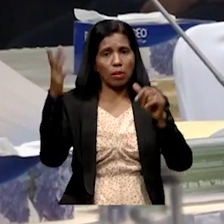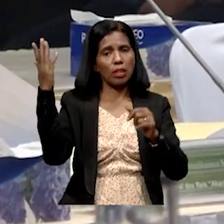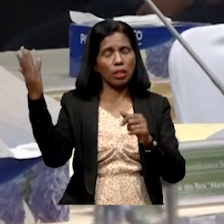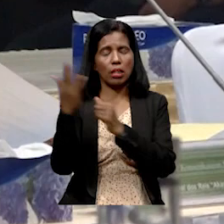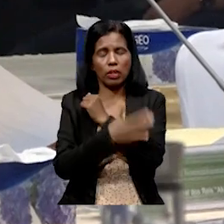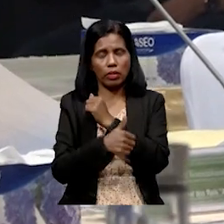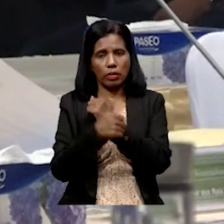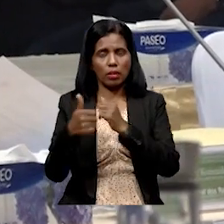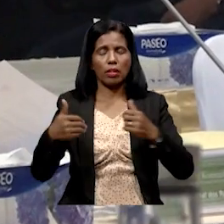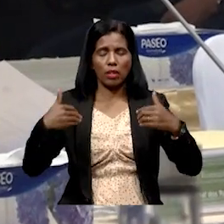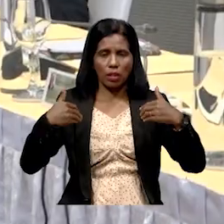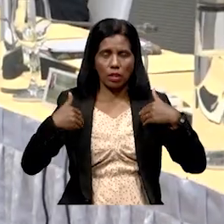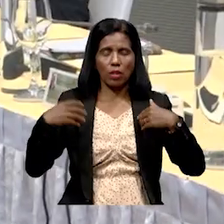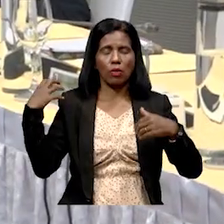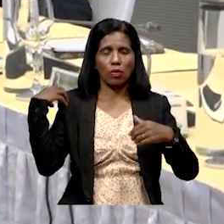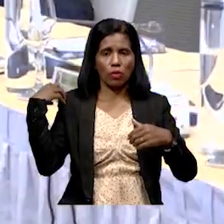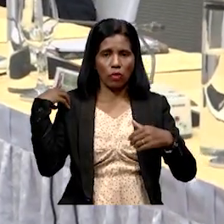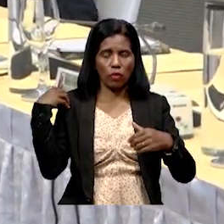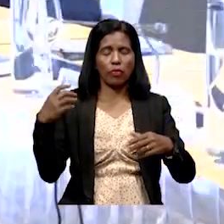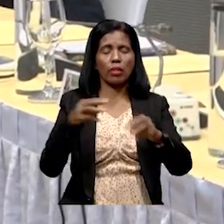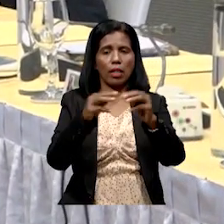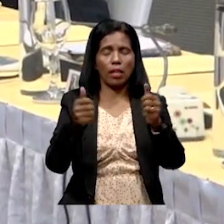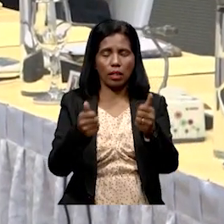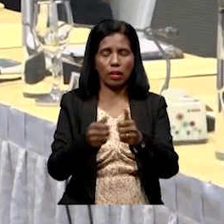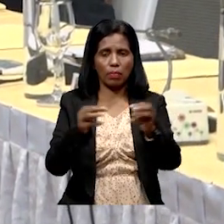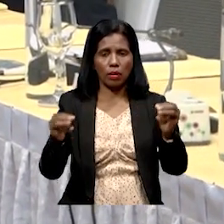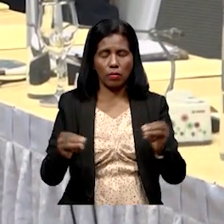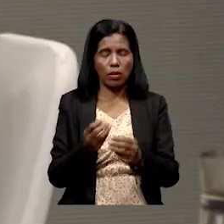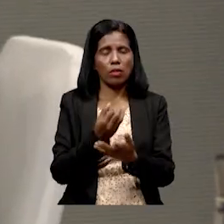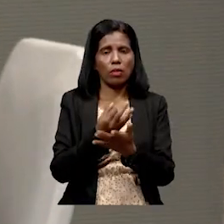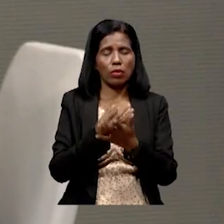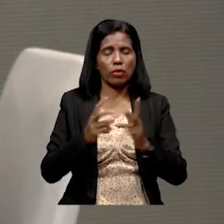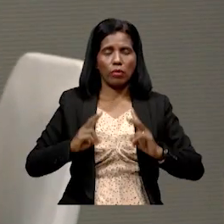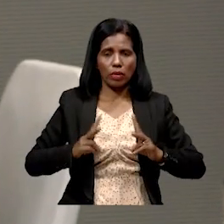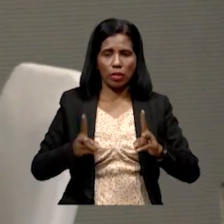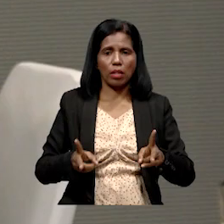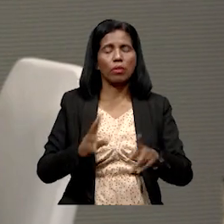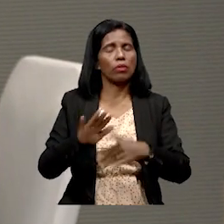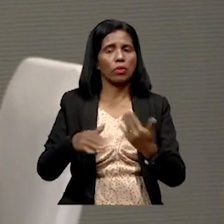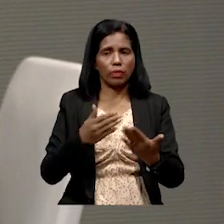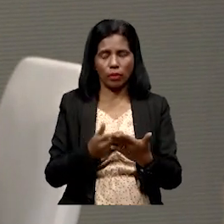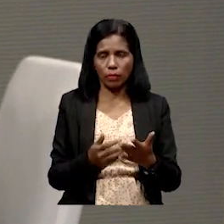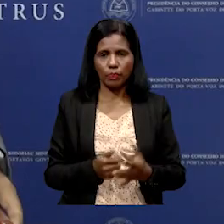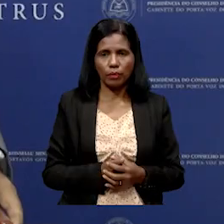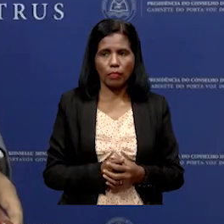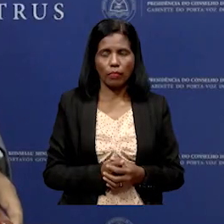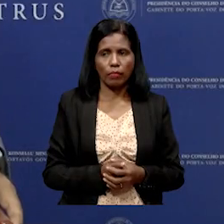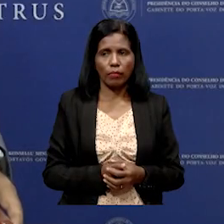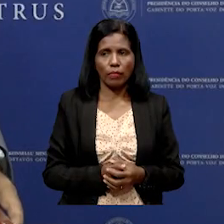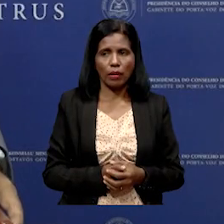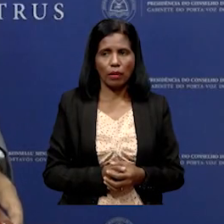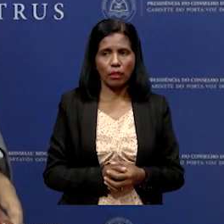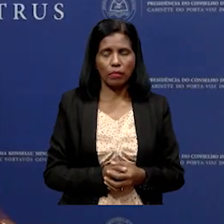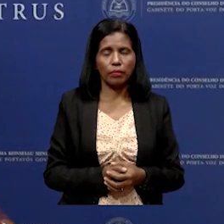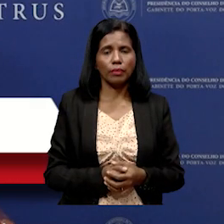hari sede arte marciais no rituais fundus veteranus no programa prioritari sireseluktan. Montante adicional, por ser que iha na